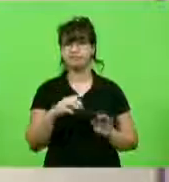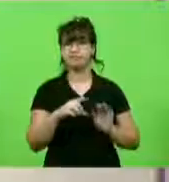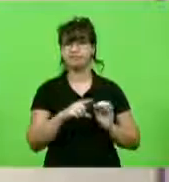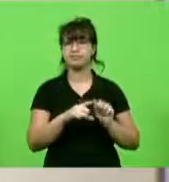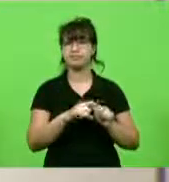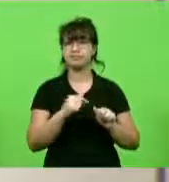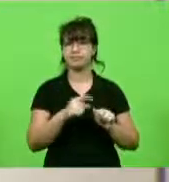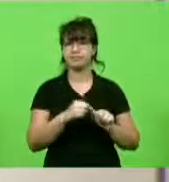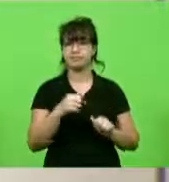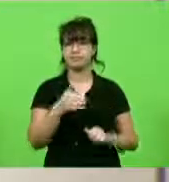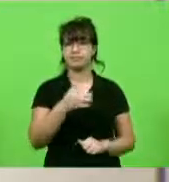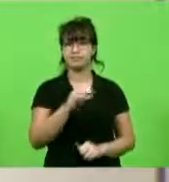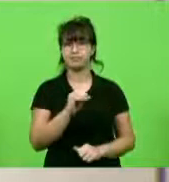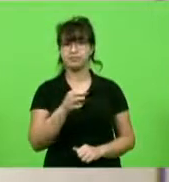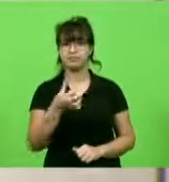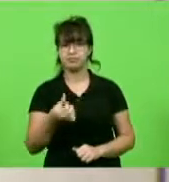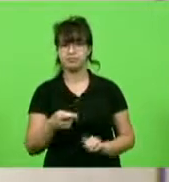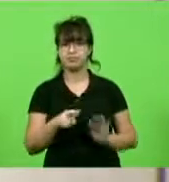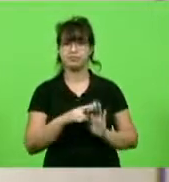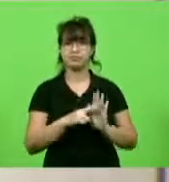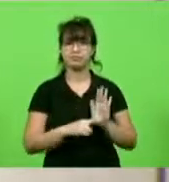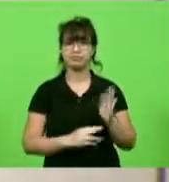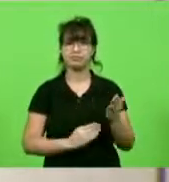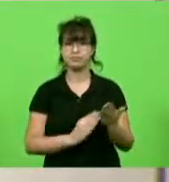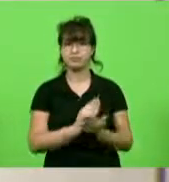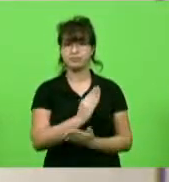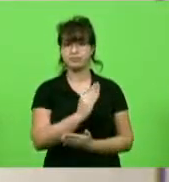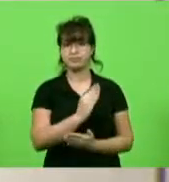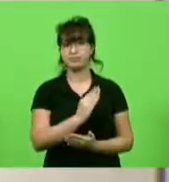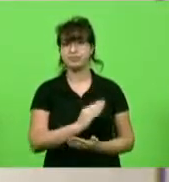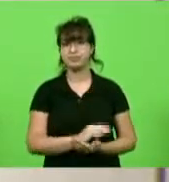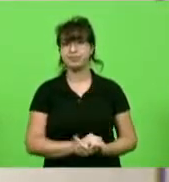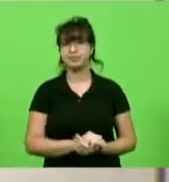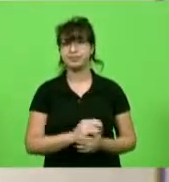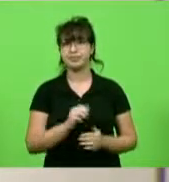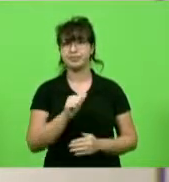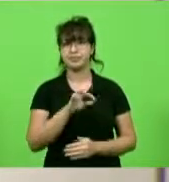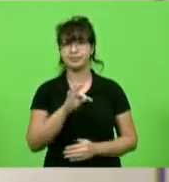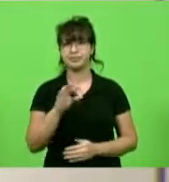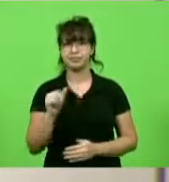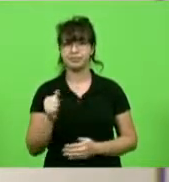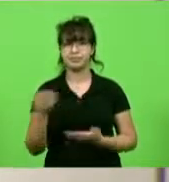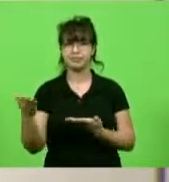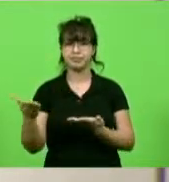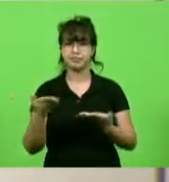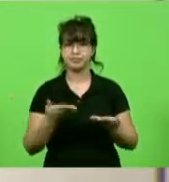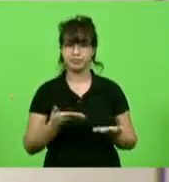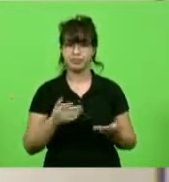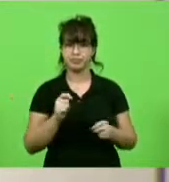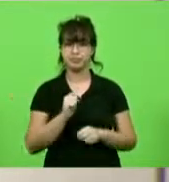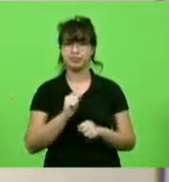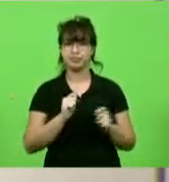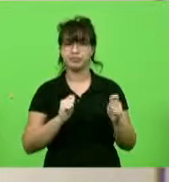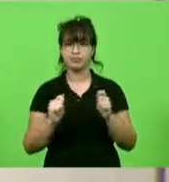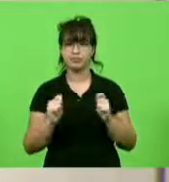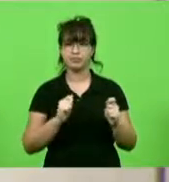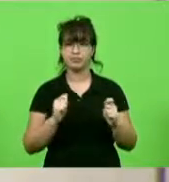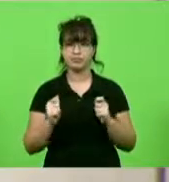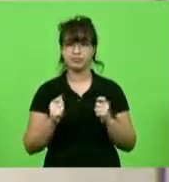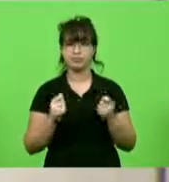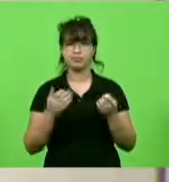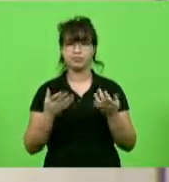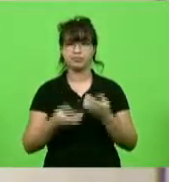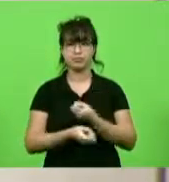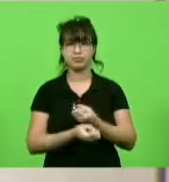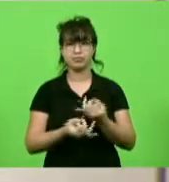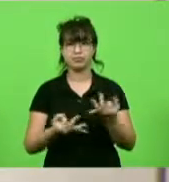106 do Regimento Interno do Apur aprovado. Solicito a assessoria que proceda à distribuição